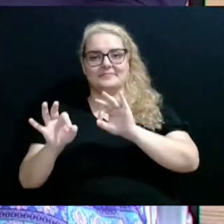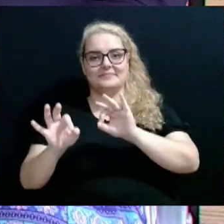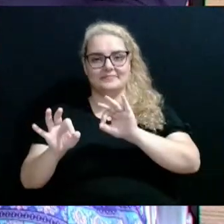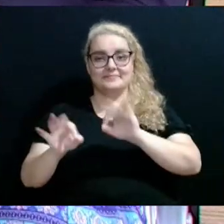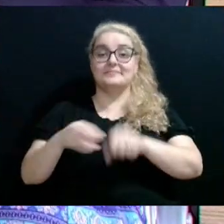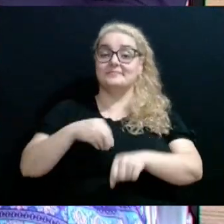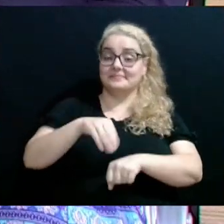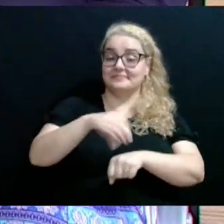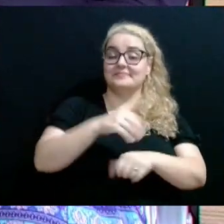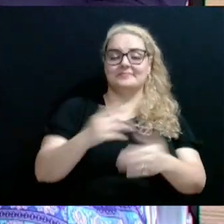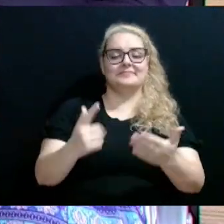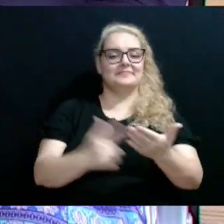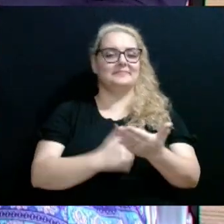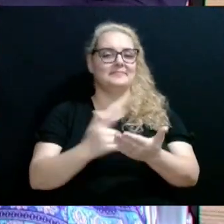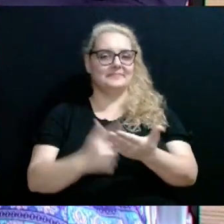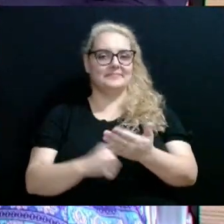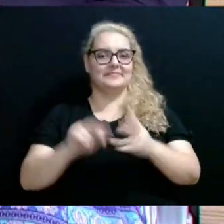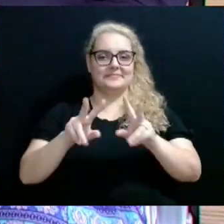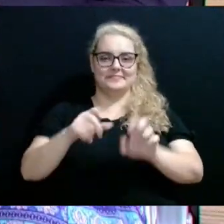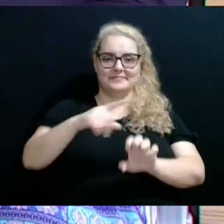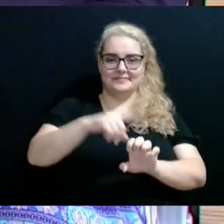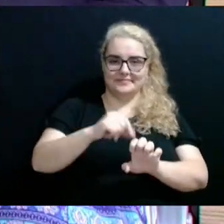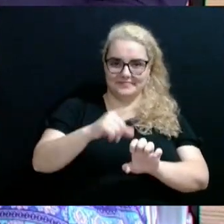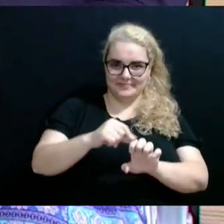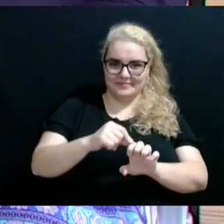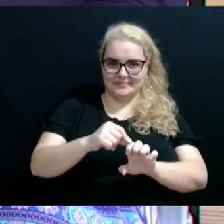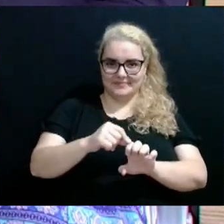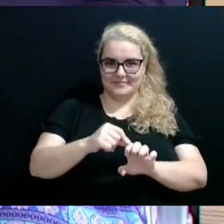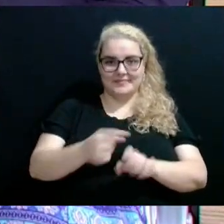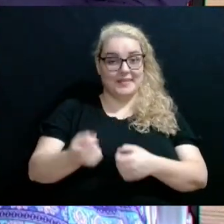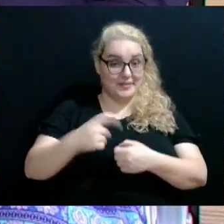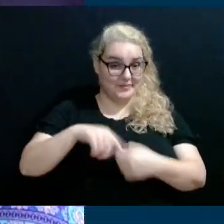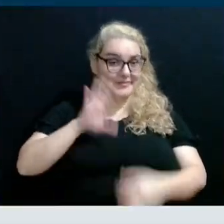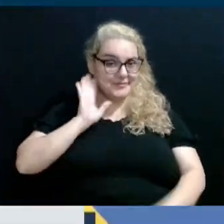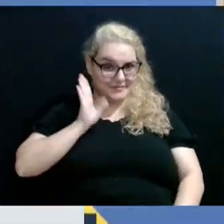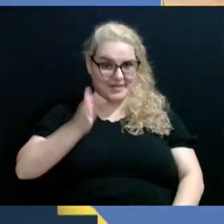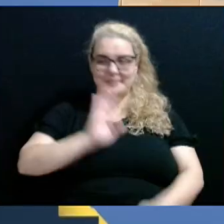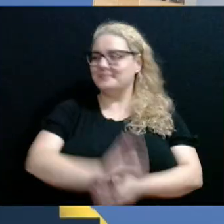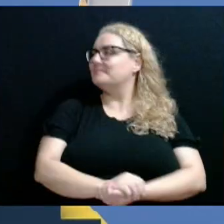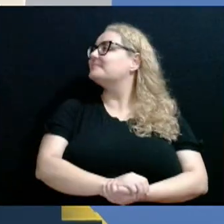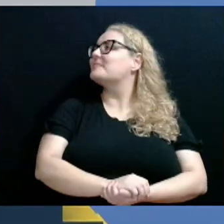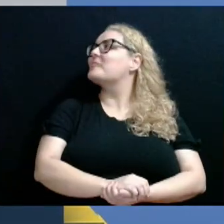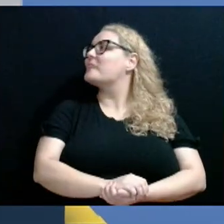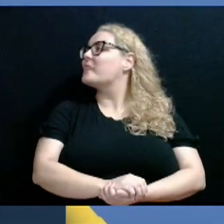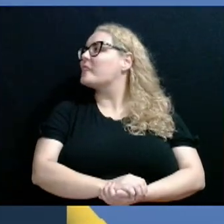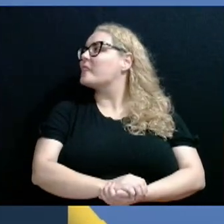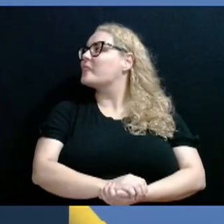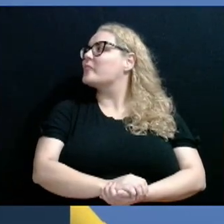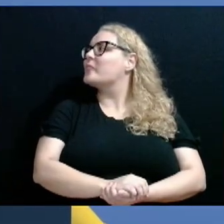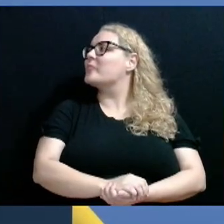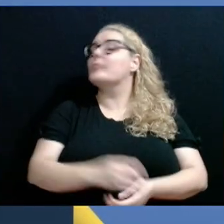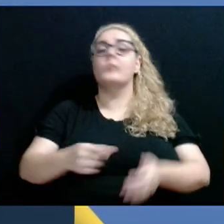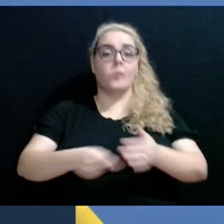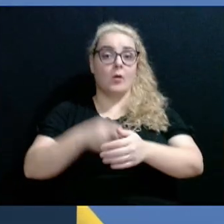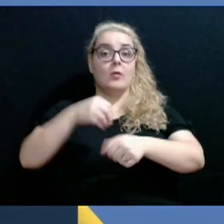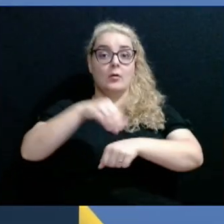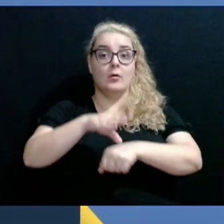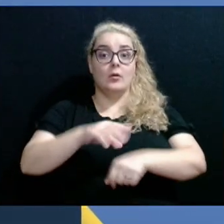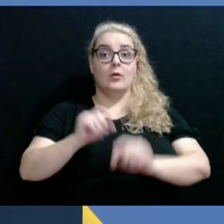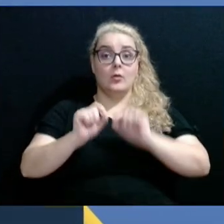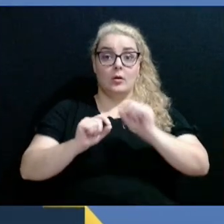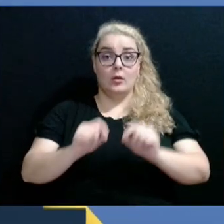de livros sobre empreendedorismo e eu volto já já. E a primeira dica é o livro